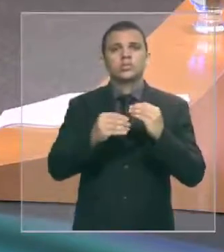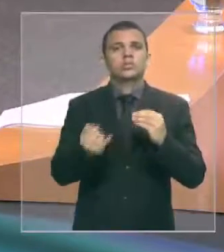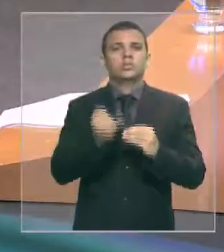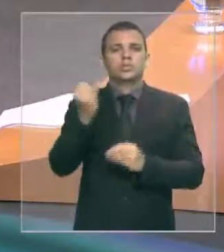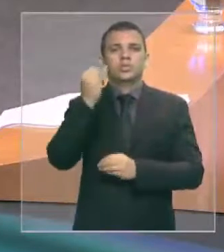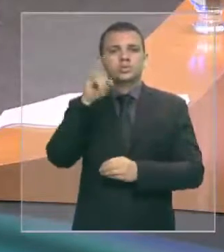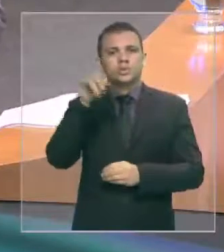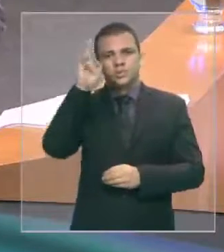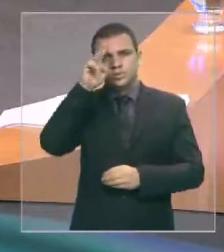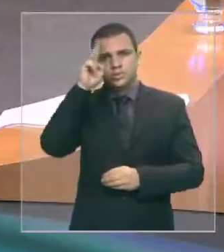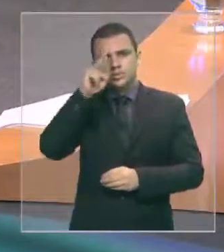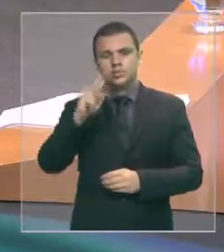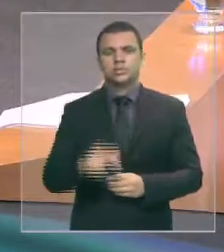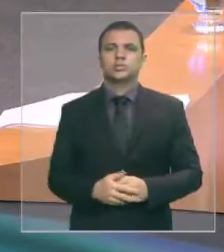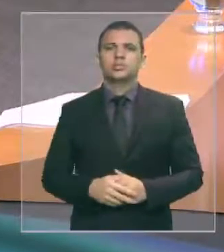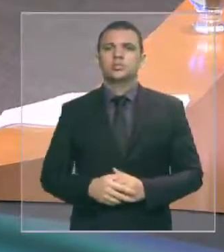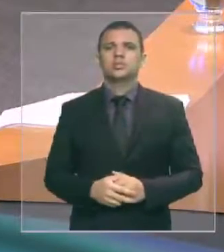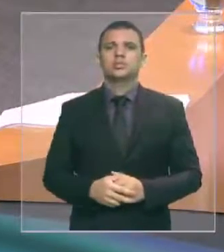lembrança